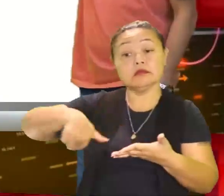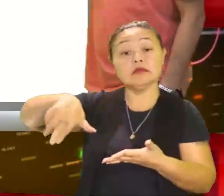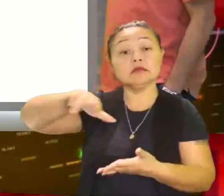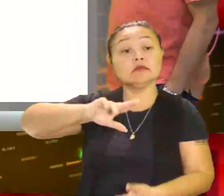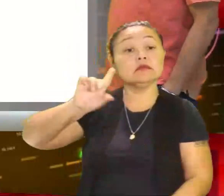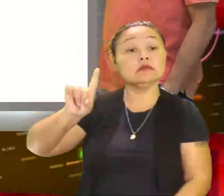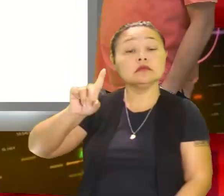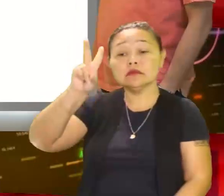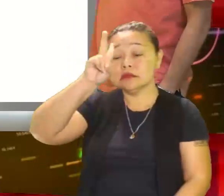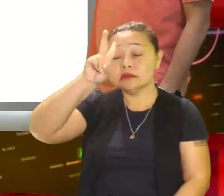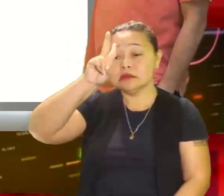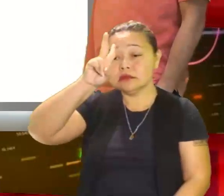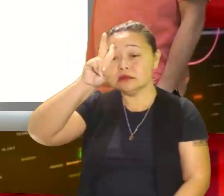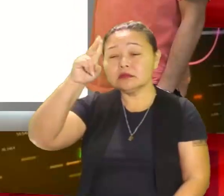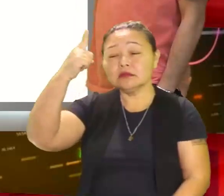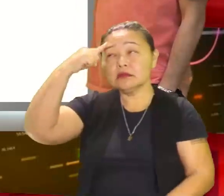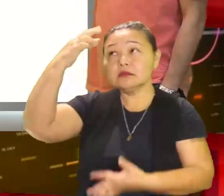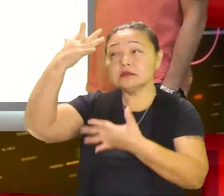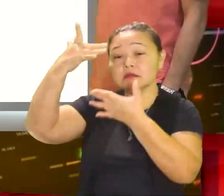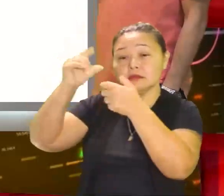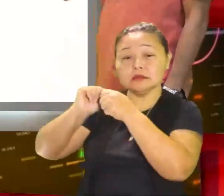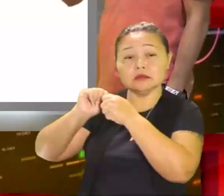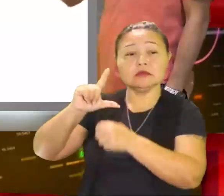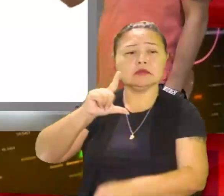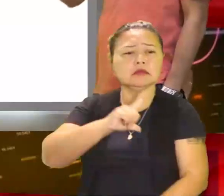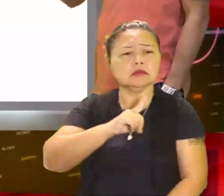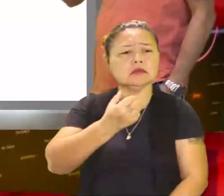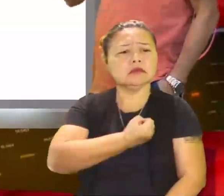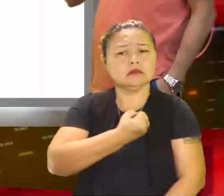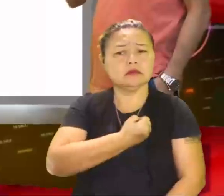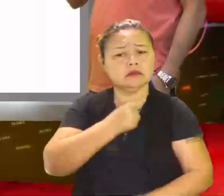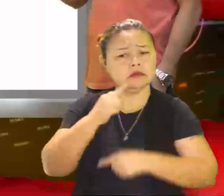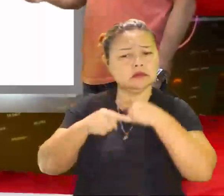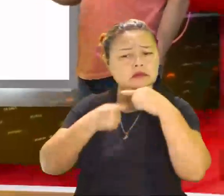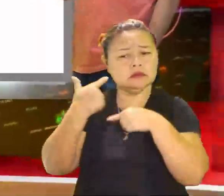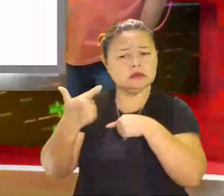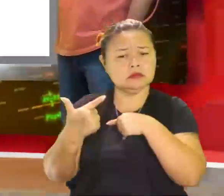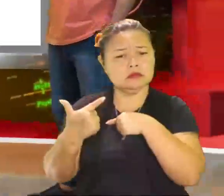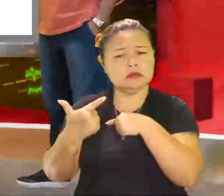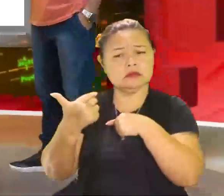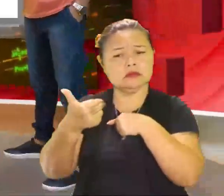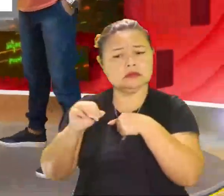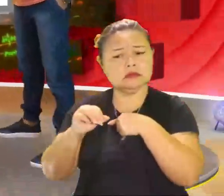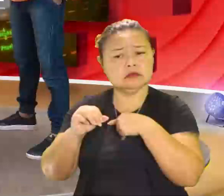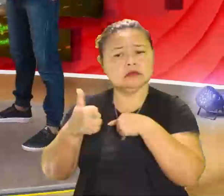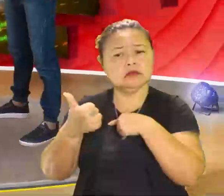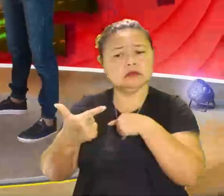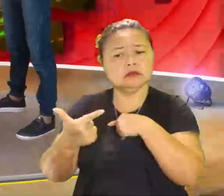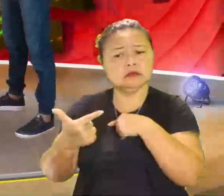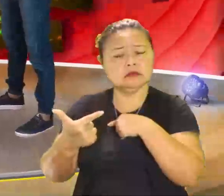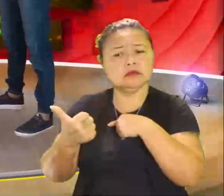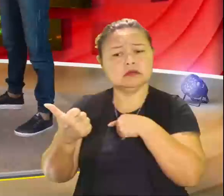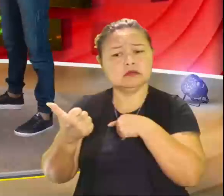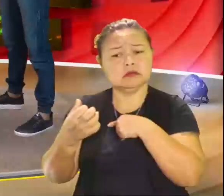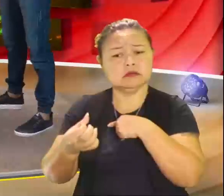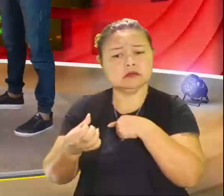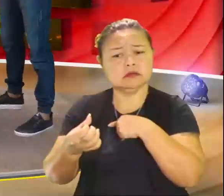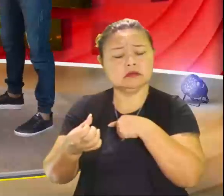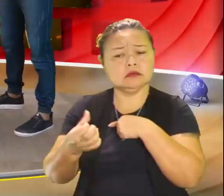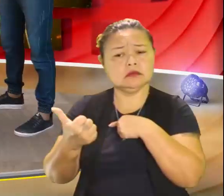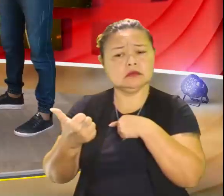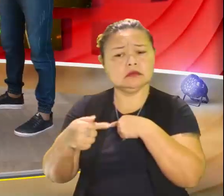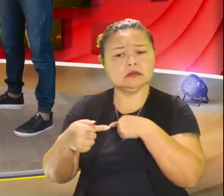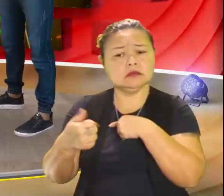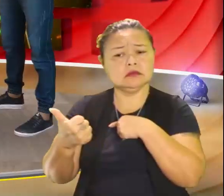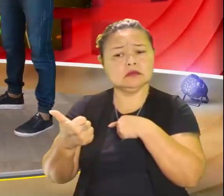junto com vocês aqui. Lembra do nosso teste de raciocínio? A gente tinha números, né? 2, 10, 12,